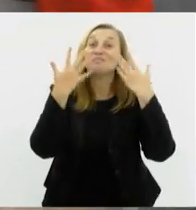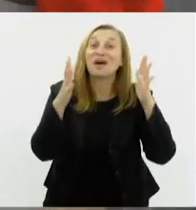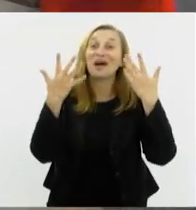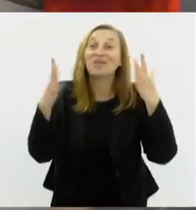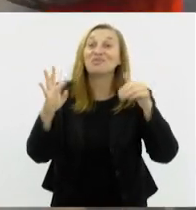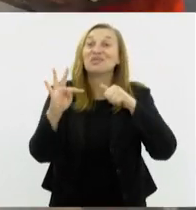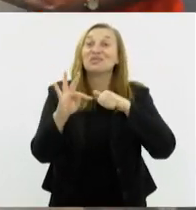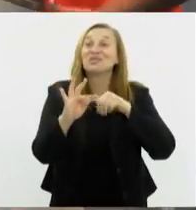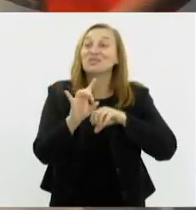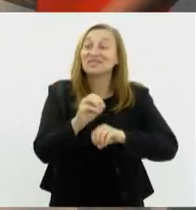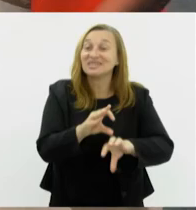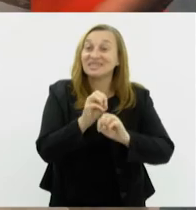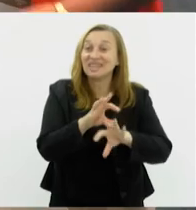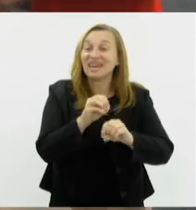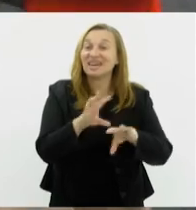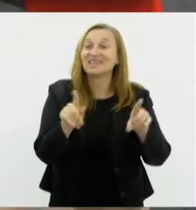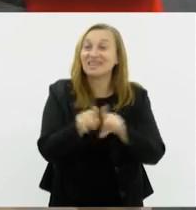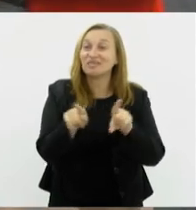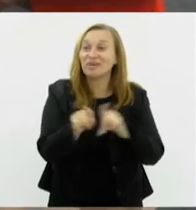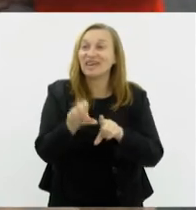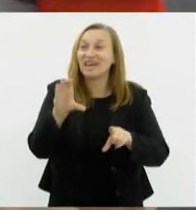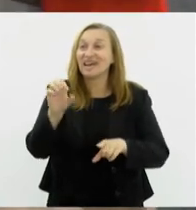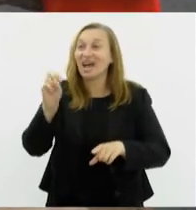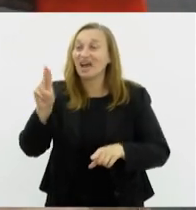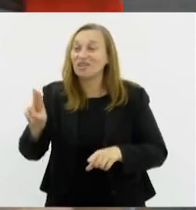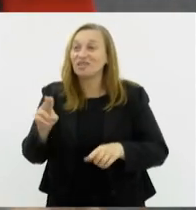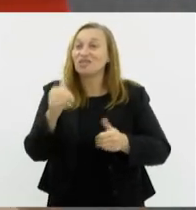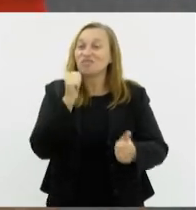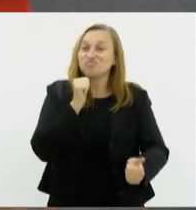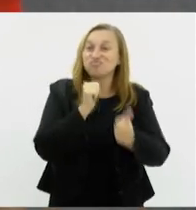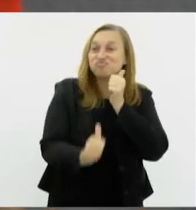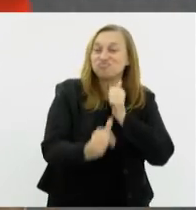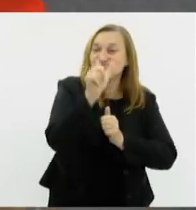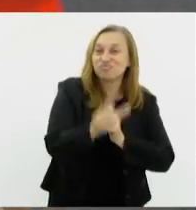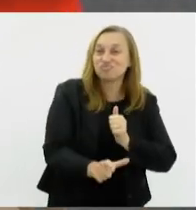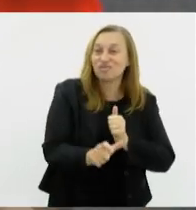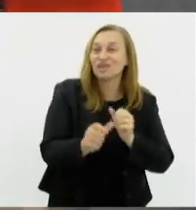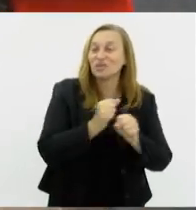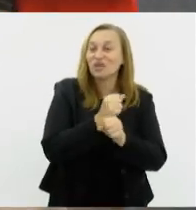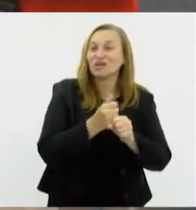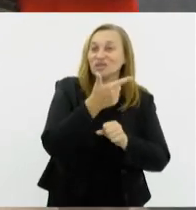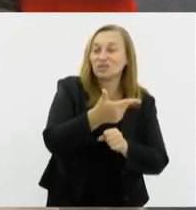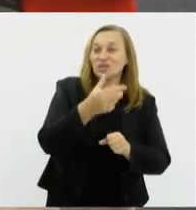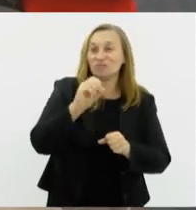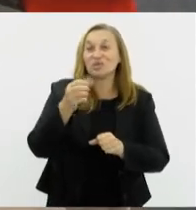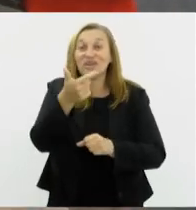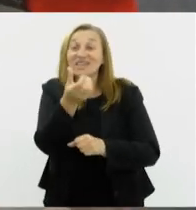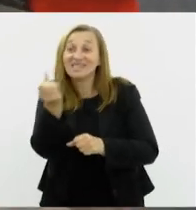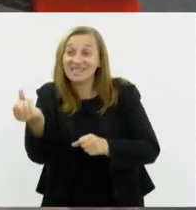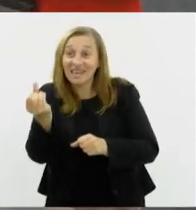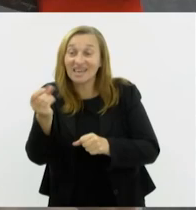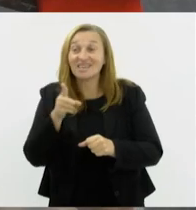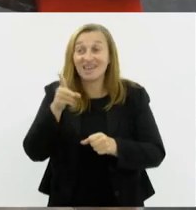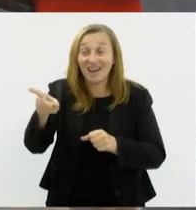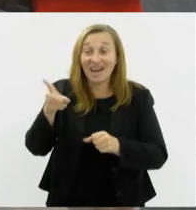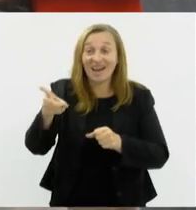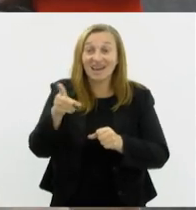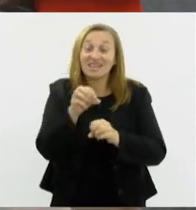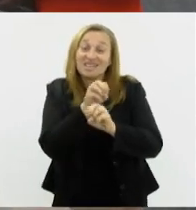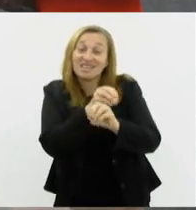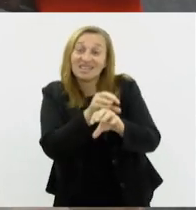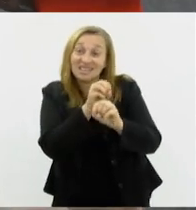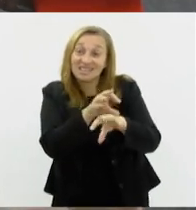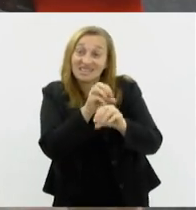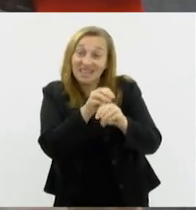técnico também, Cal, que foi jogador do Nova Iguaçu, que está lá desde 2006, está dirigindo a equipe